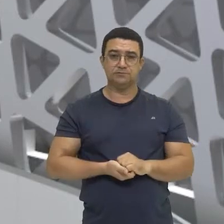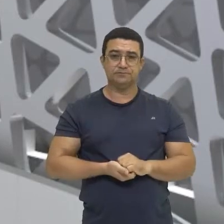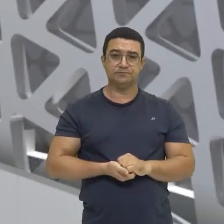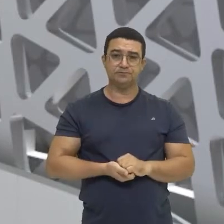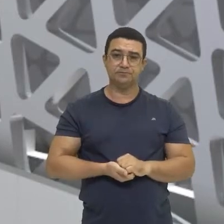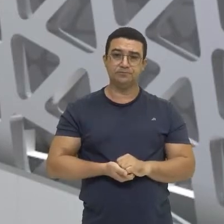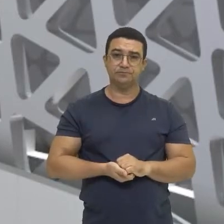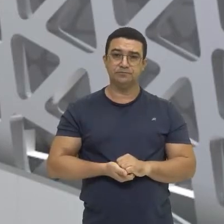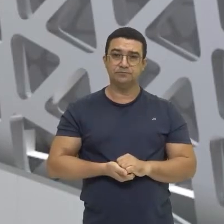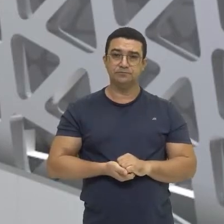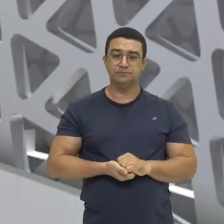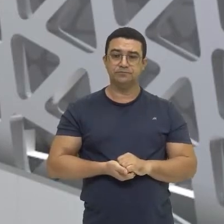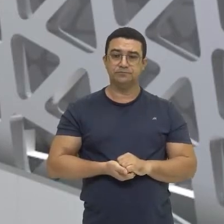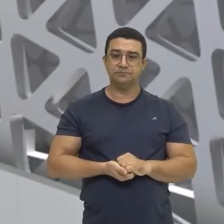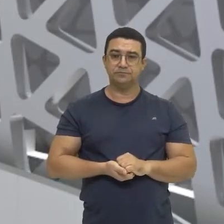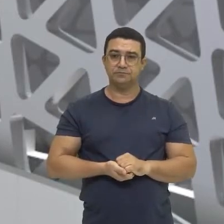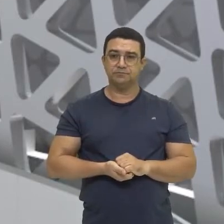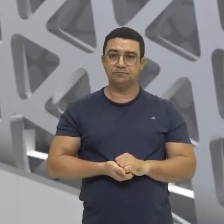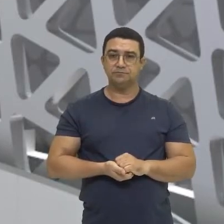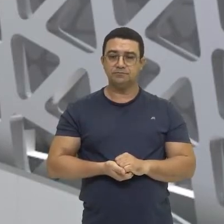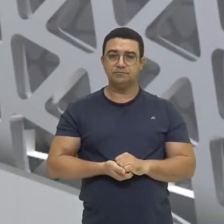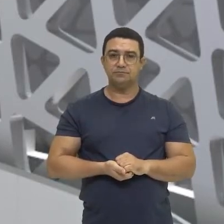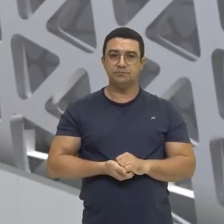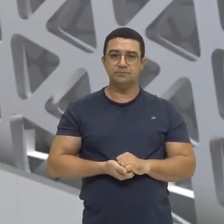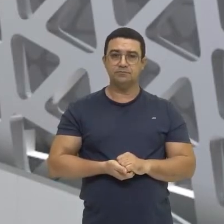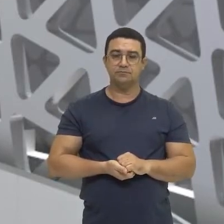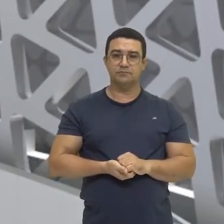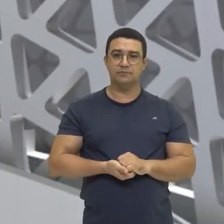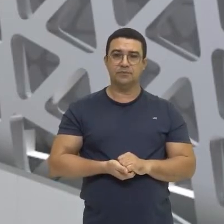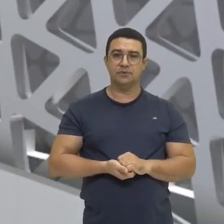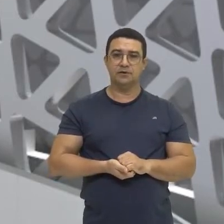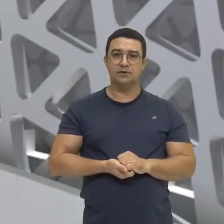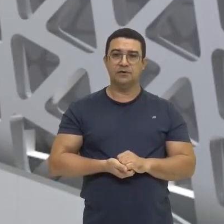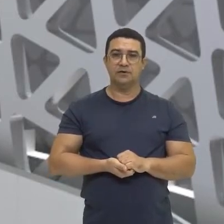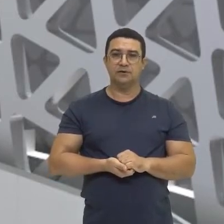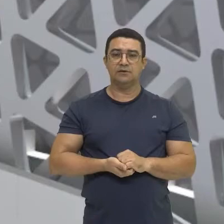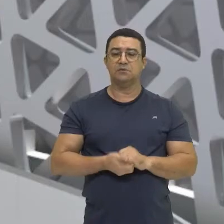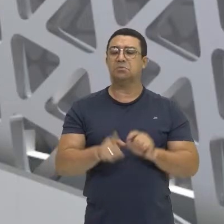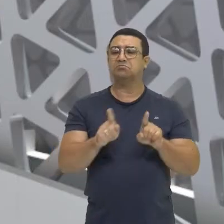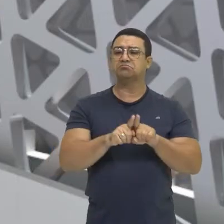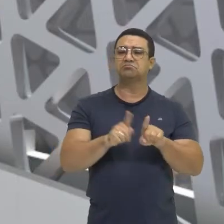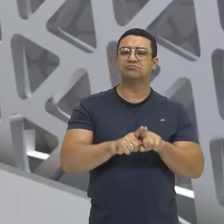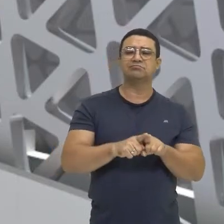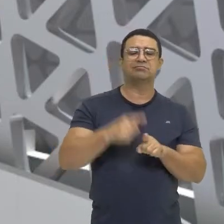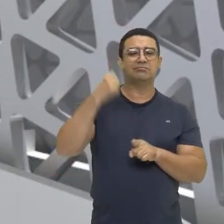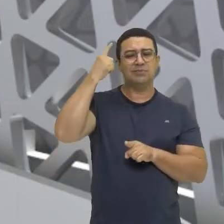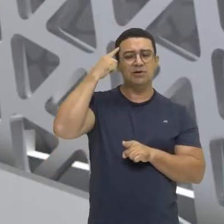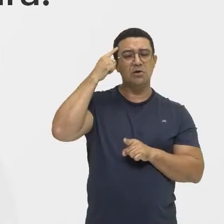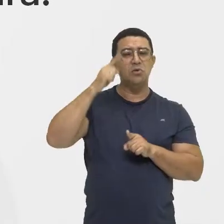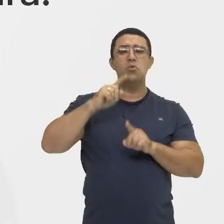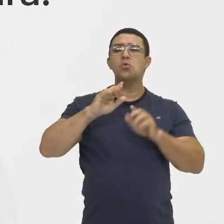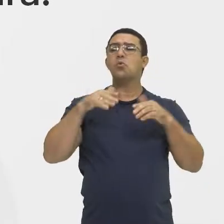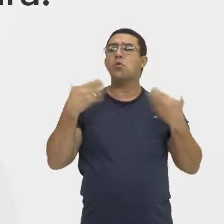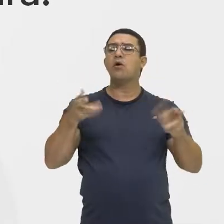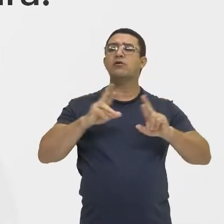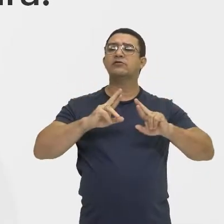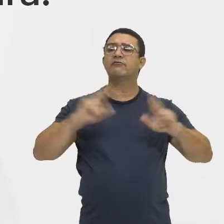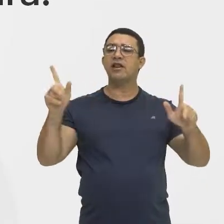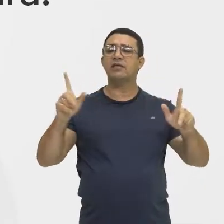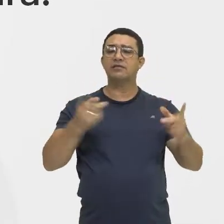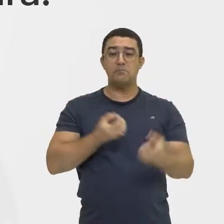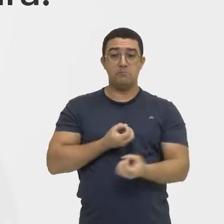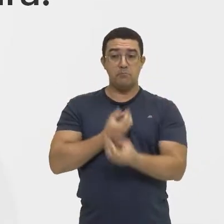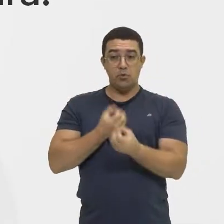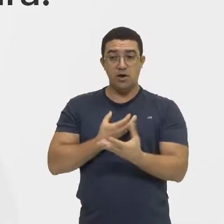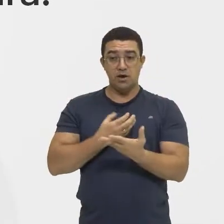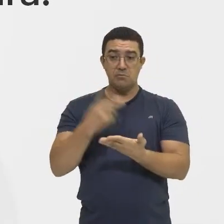ser escrito, de ser constituído, tá? E aí a gente faz a pergunta, qual é a diferença entre a poesia e o